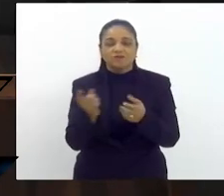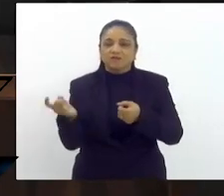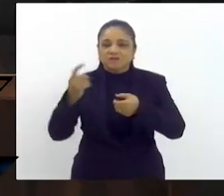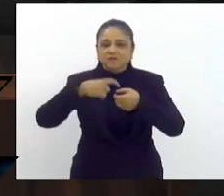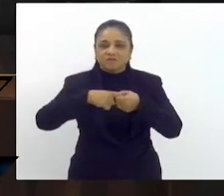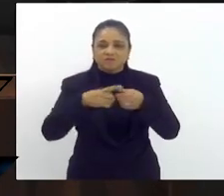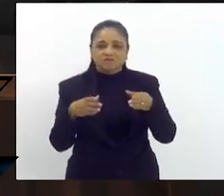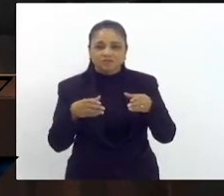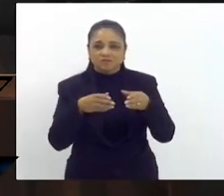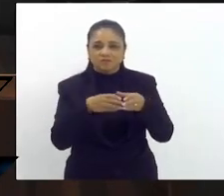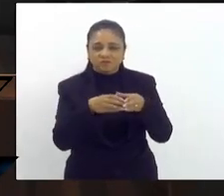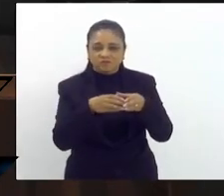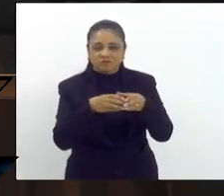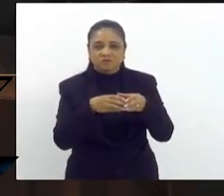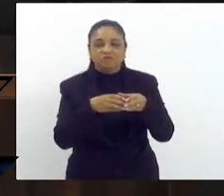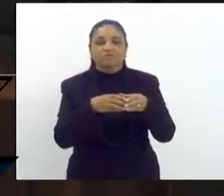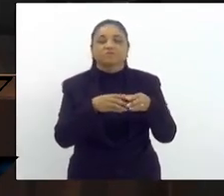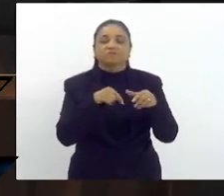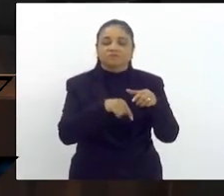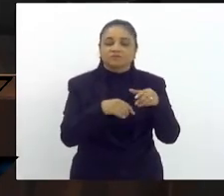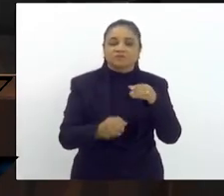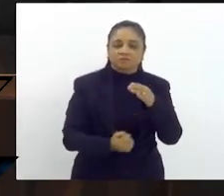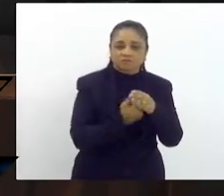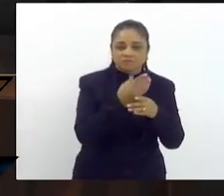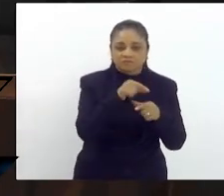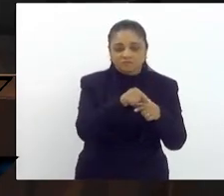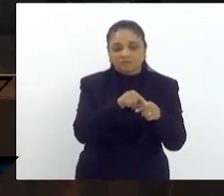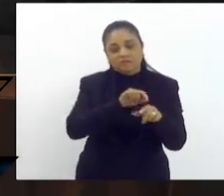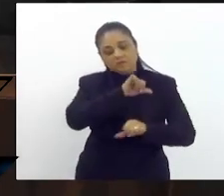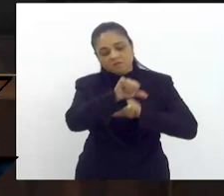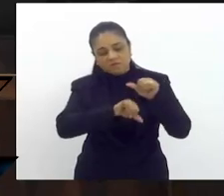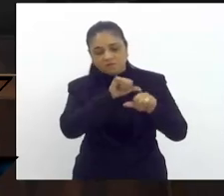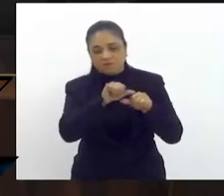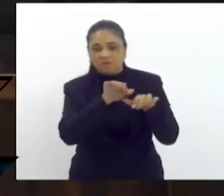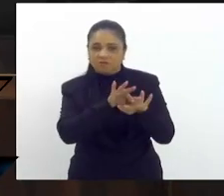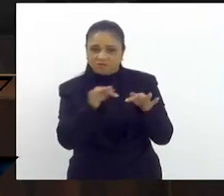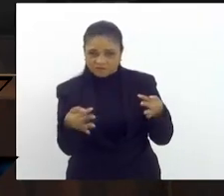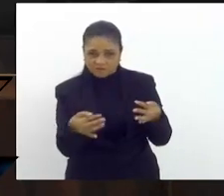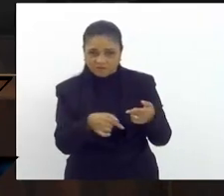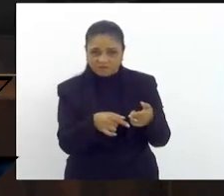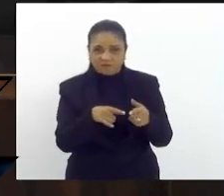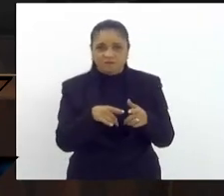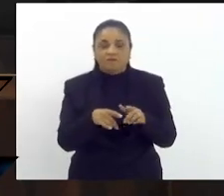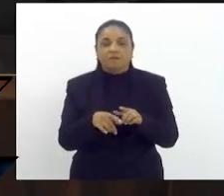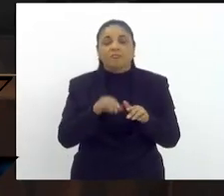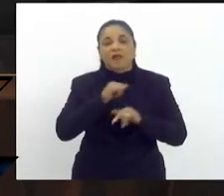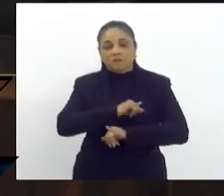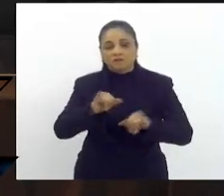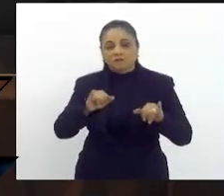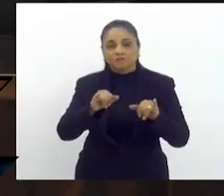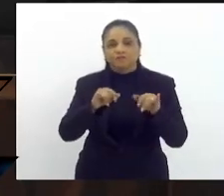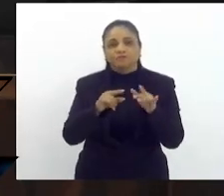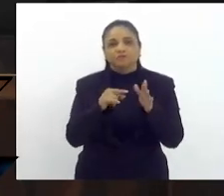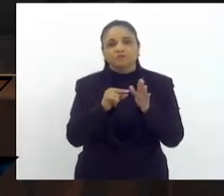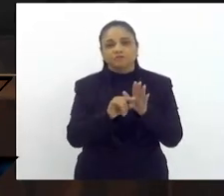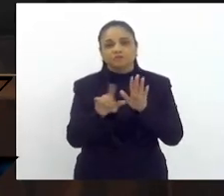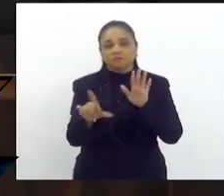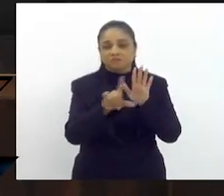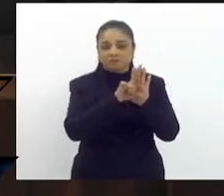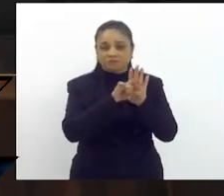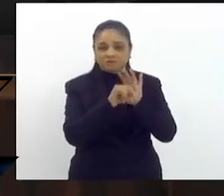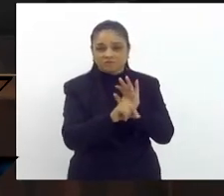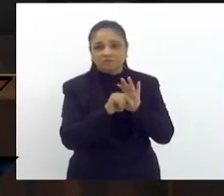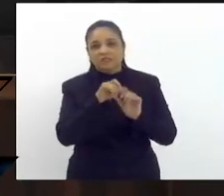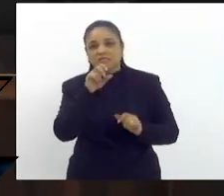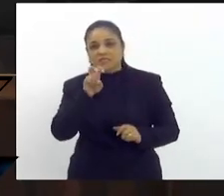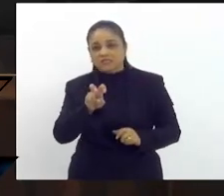Retornam o autor para a transformação indicação simples anuncio indicação Legislativa